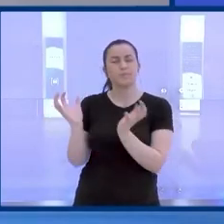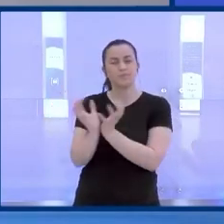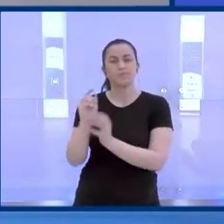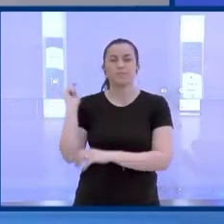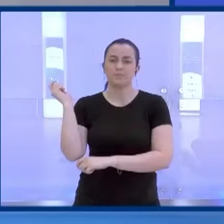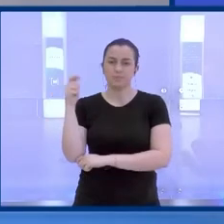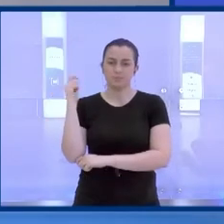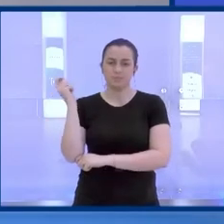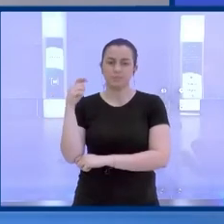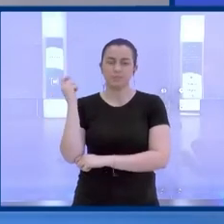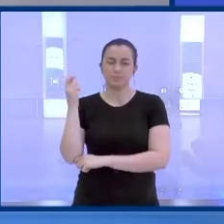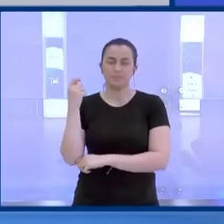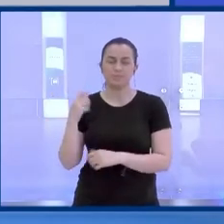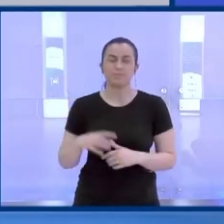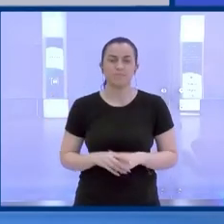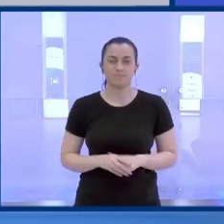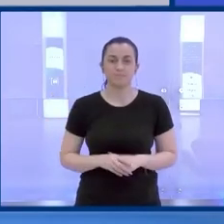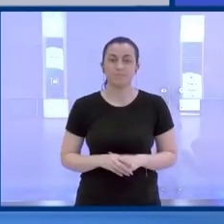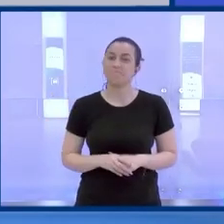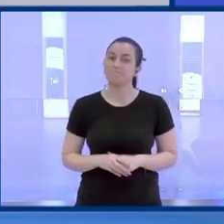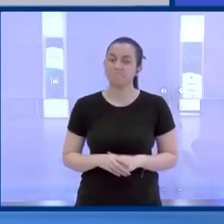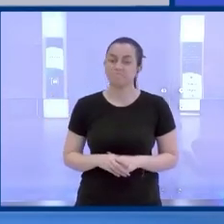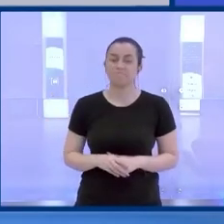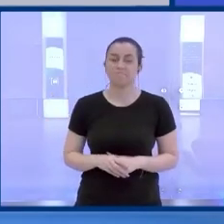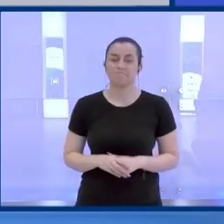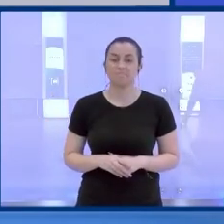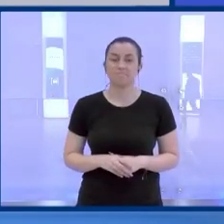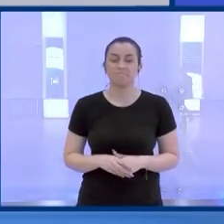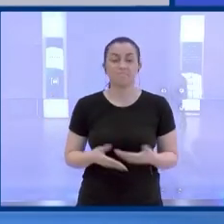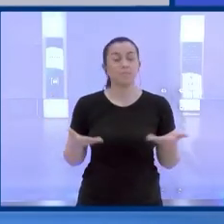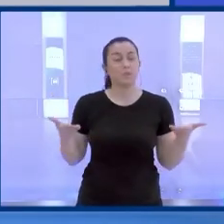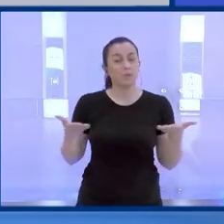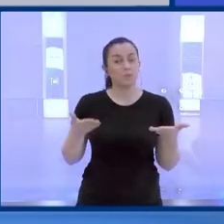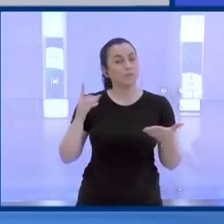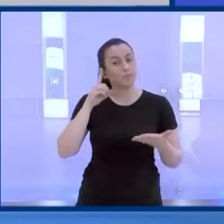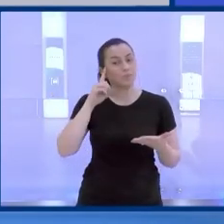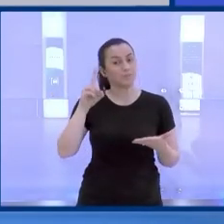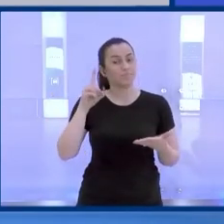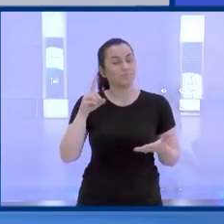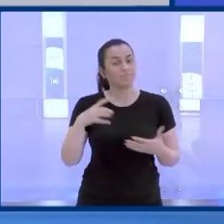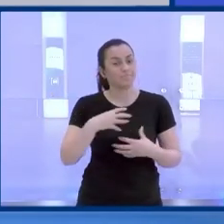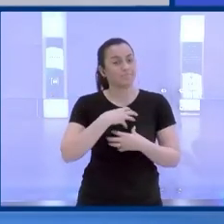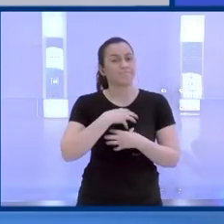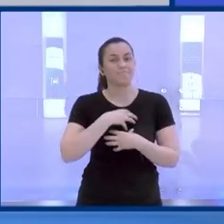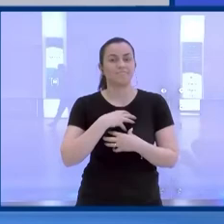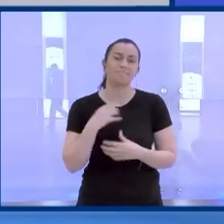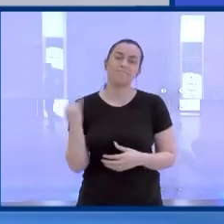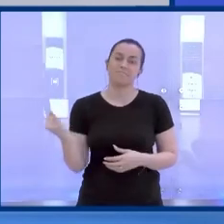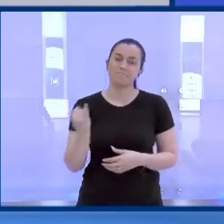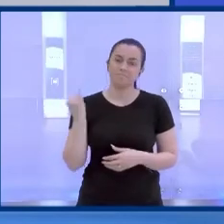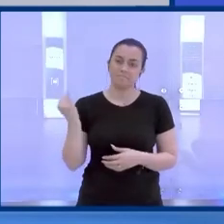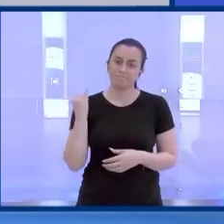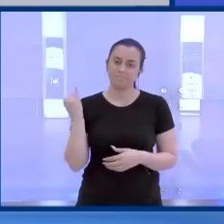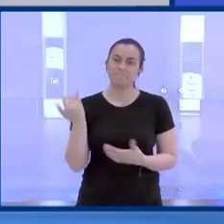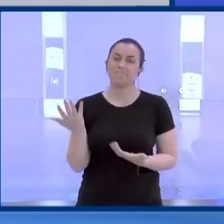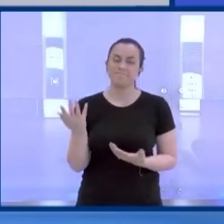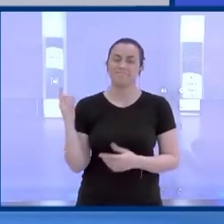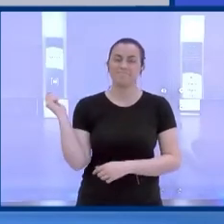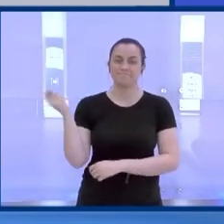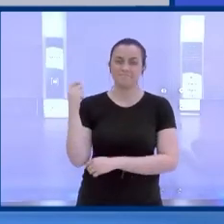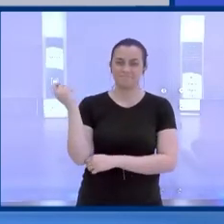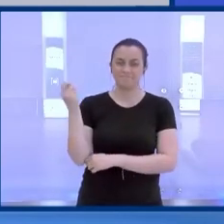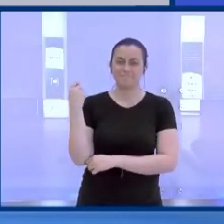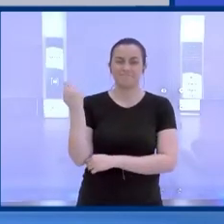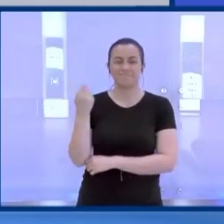Sul. Sem dúvida, o dia de hoje será mais um dia na história do nosso Rio Grande,